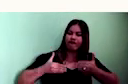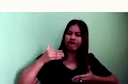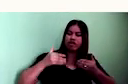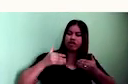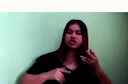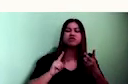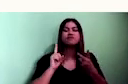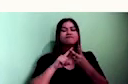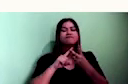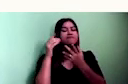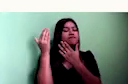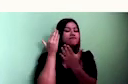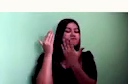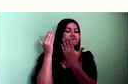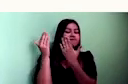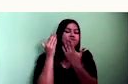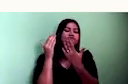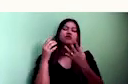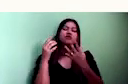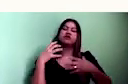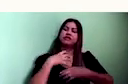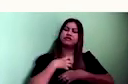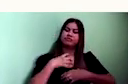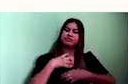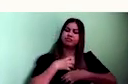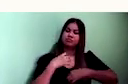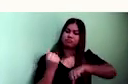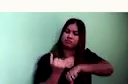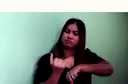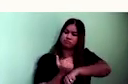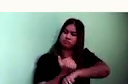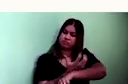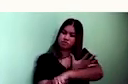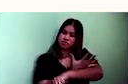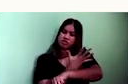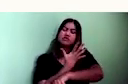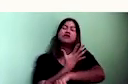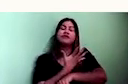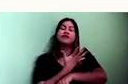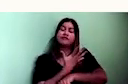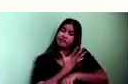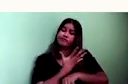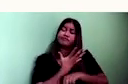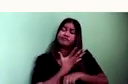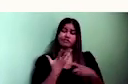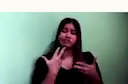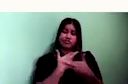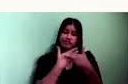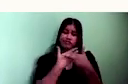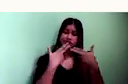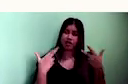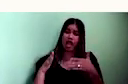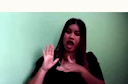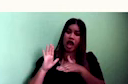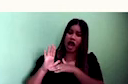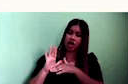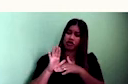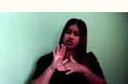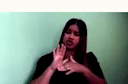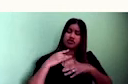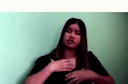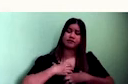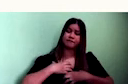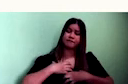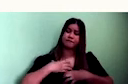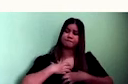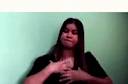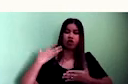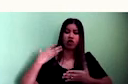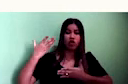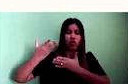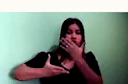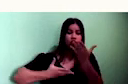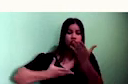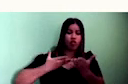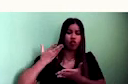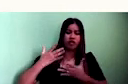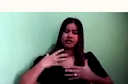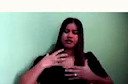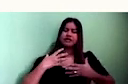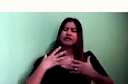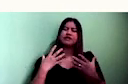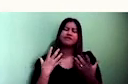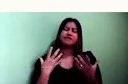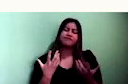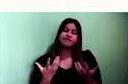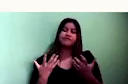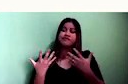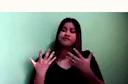psíquicos, emocionais. Então, isso amplia, né? Isso torna o tratamento mais humanizado. Quem trabalha com